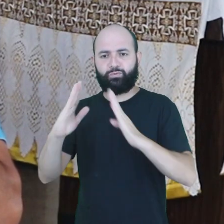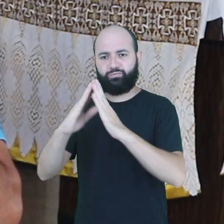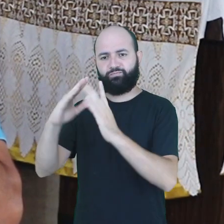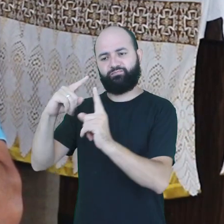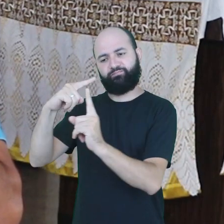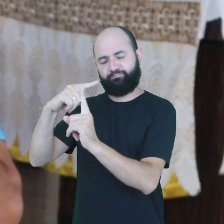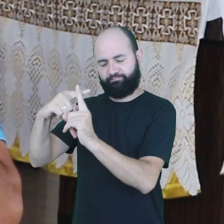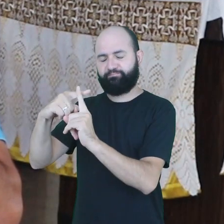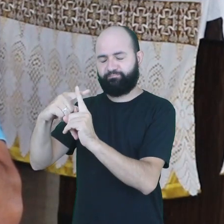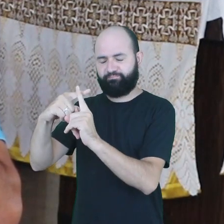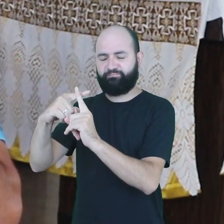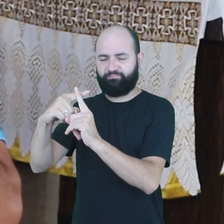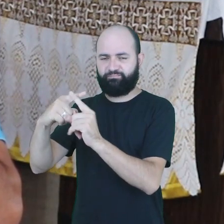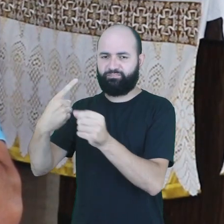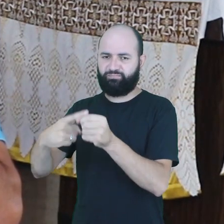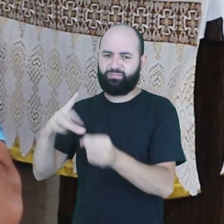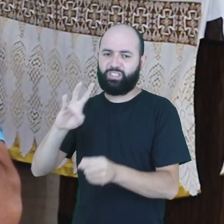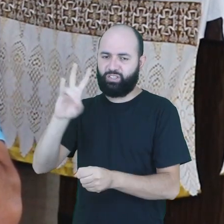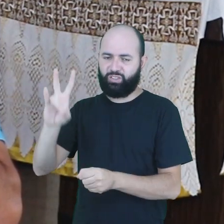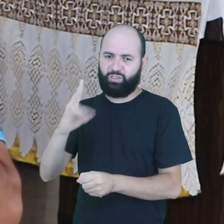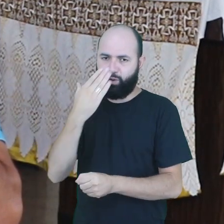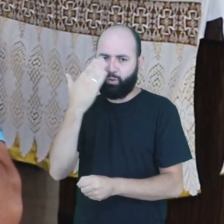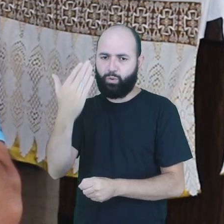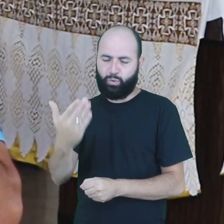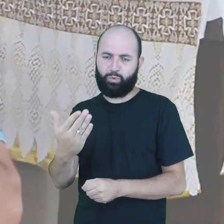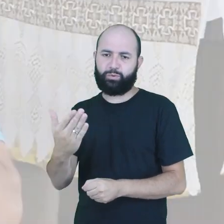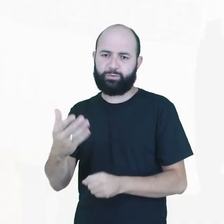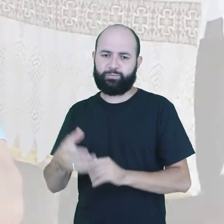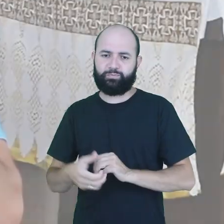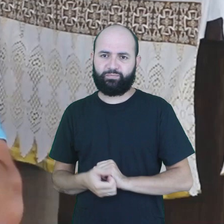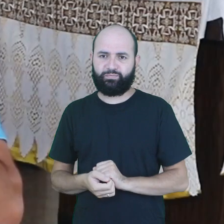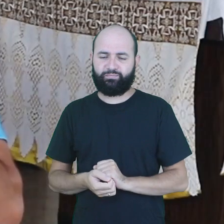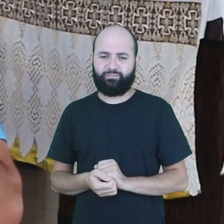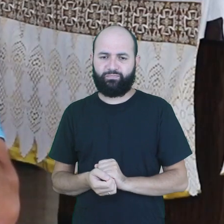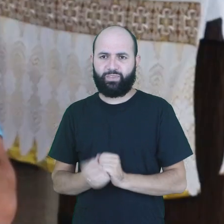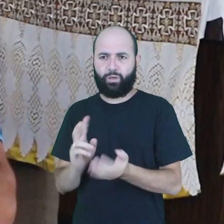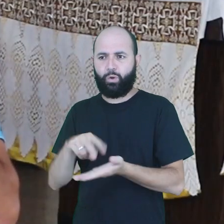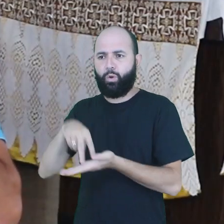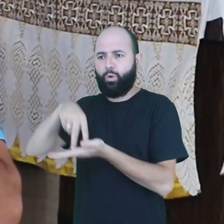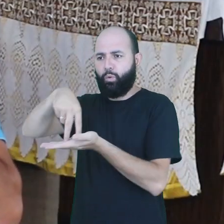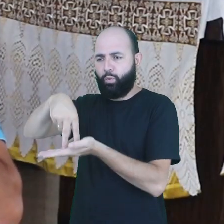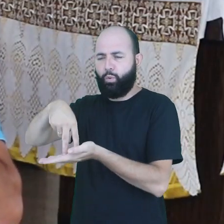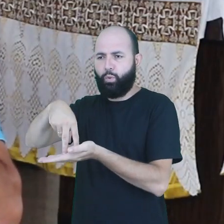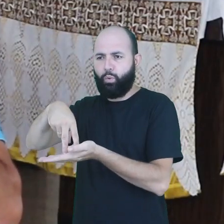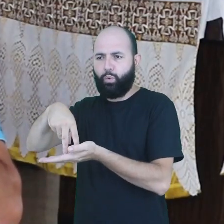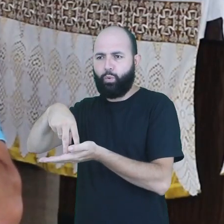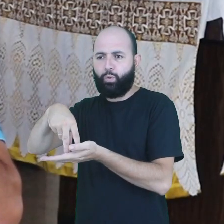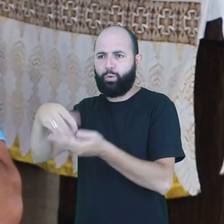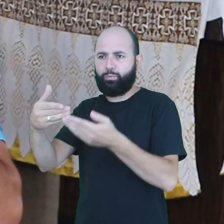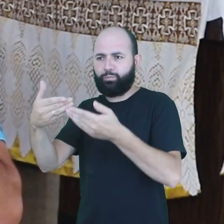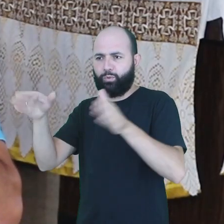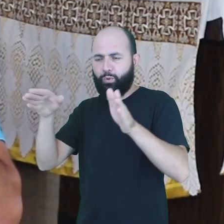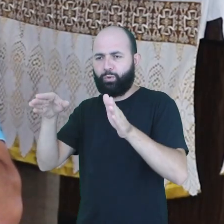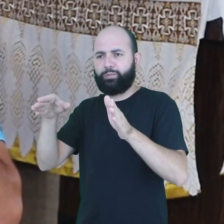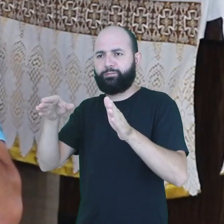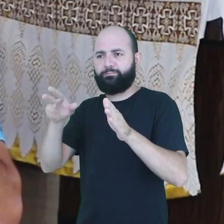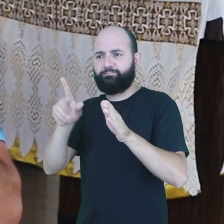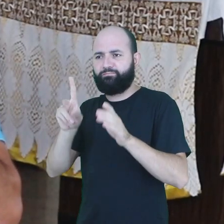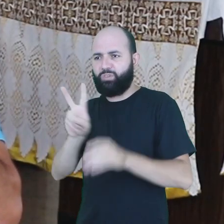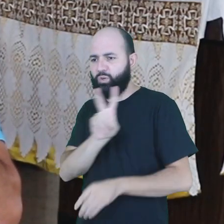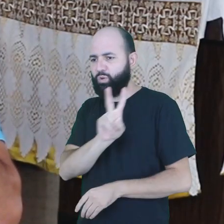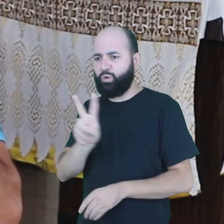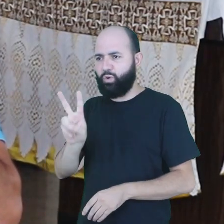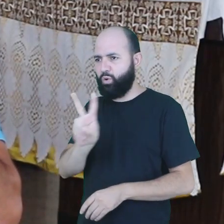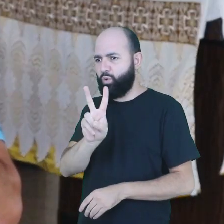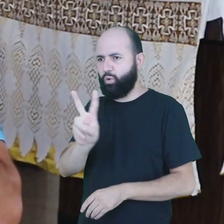a igreja de Vaiporã fica bem na frente. Quando a gente colocou o pé na porta da